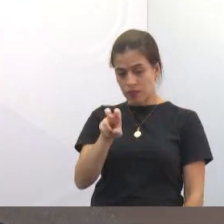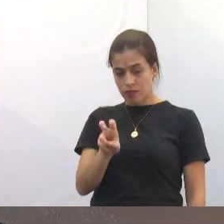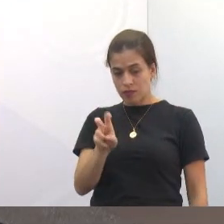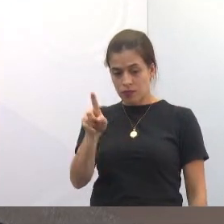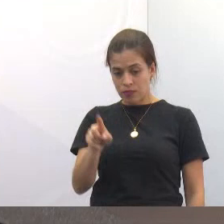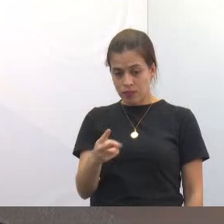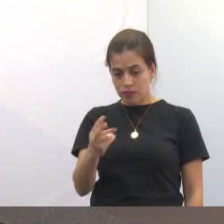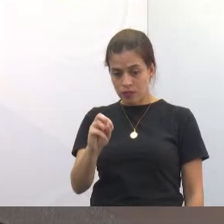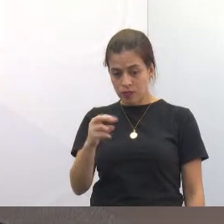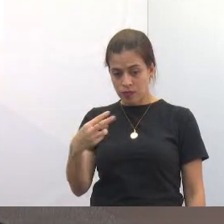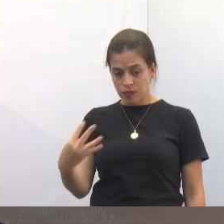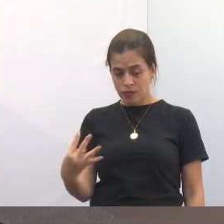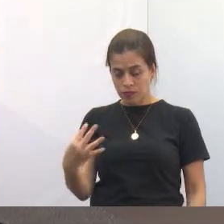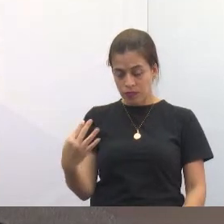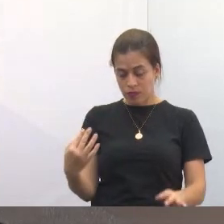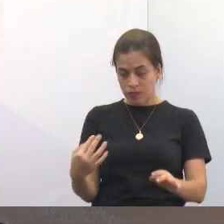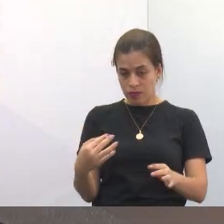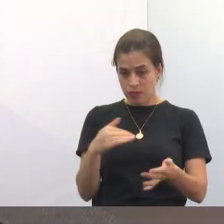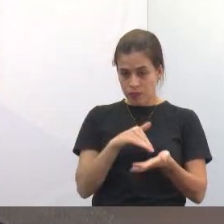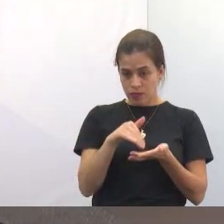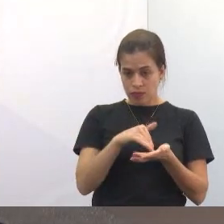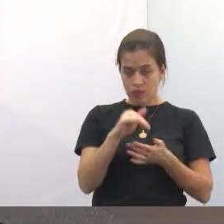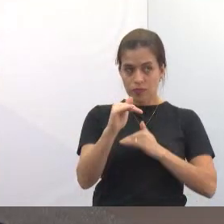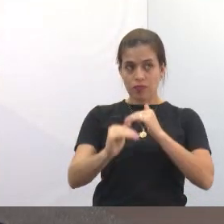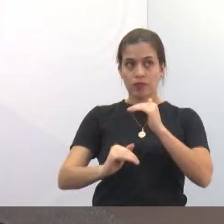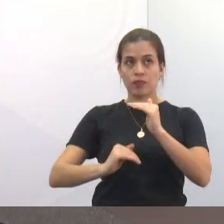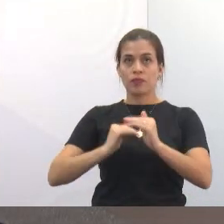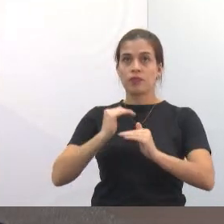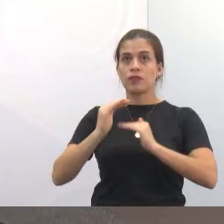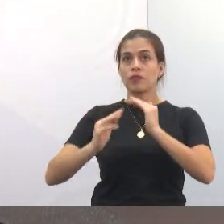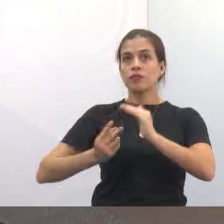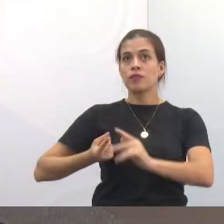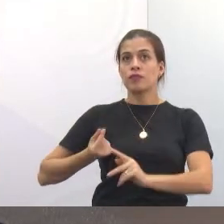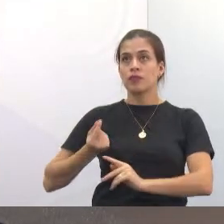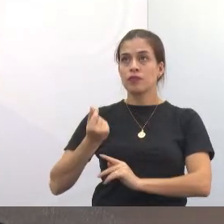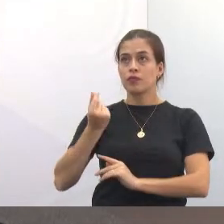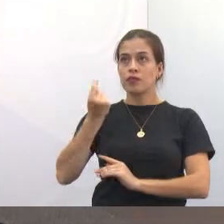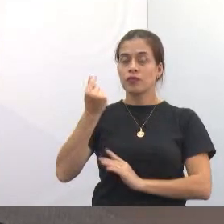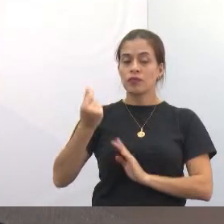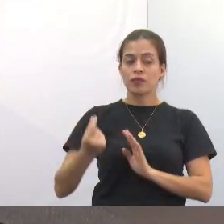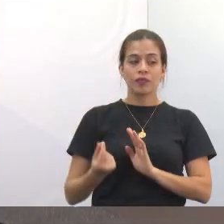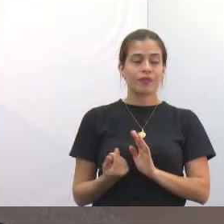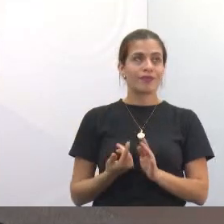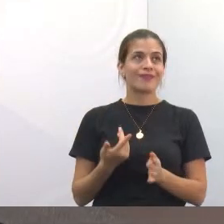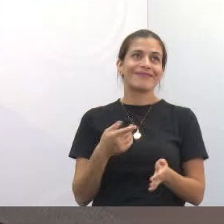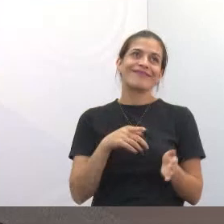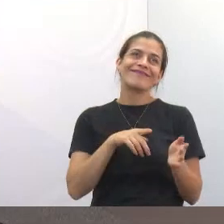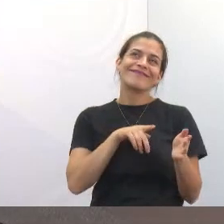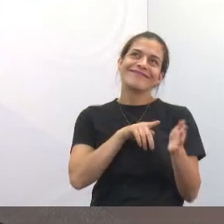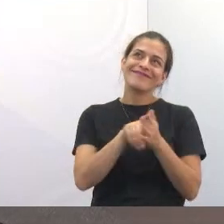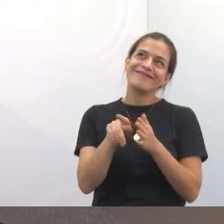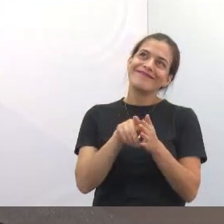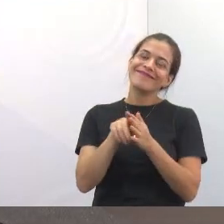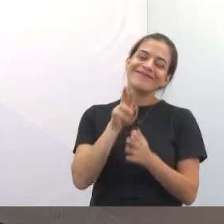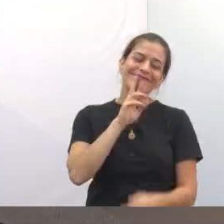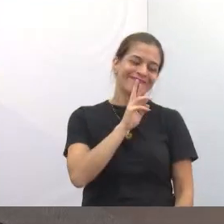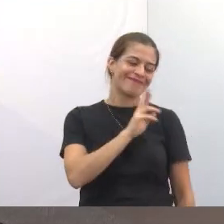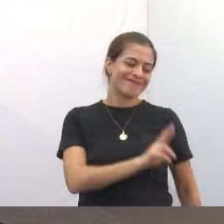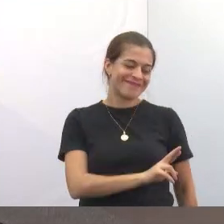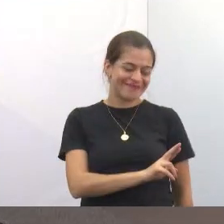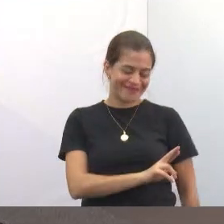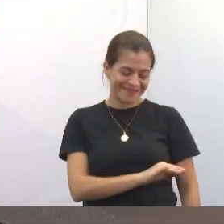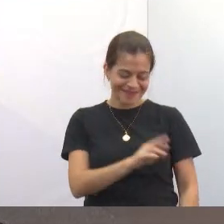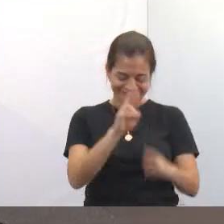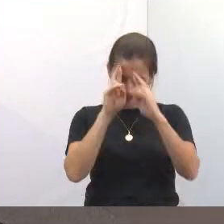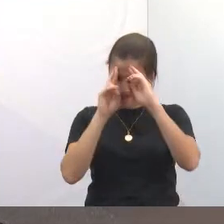095/2024, expedido pela Secretaria de Desenvolvimento Econômico a fim de responder os questionamentos apresentados. Respeitosamente, Isaías